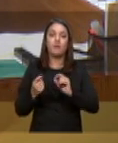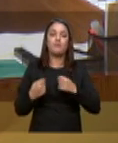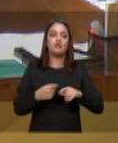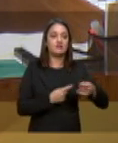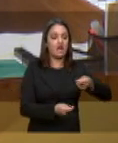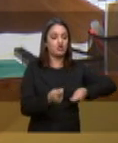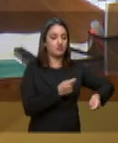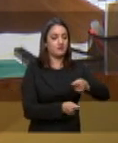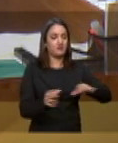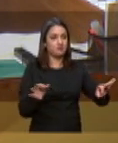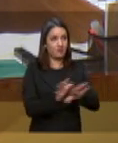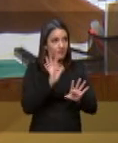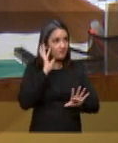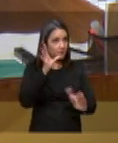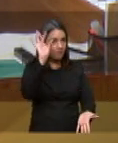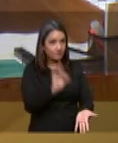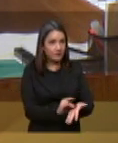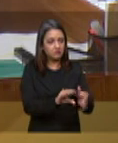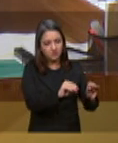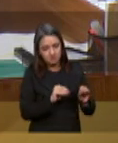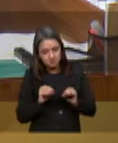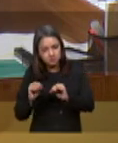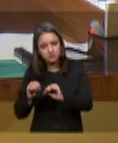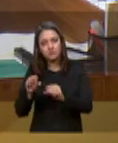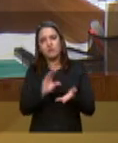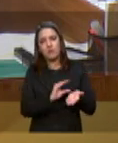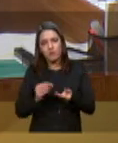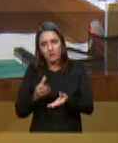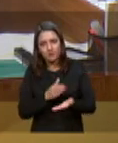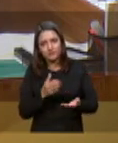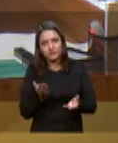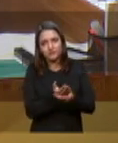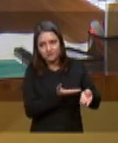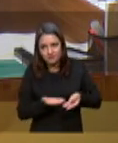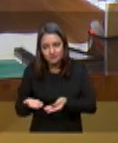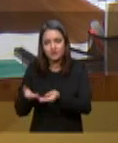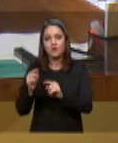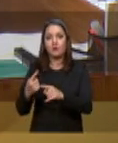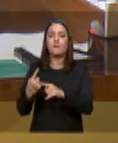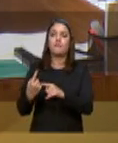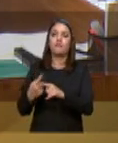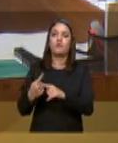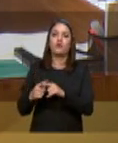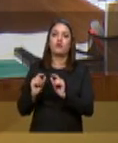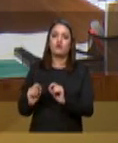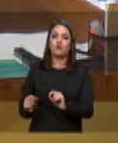esfera administrativa, teria o legislador afrontado o dispositivo